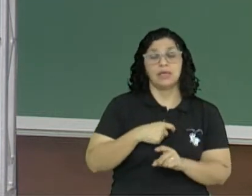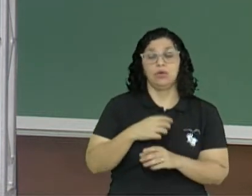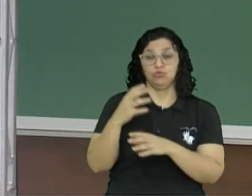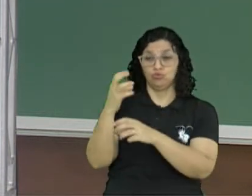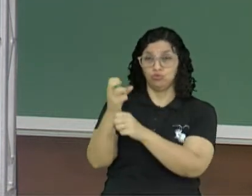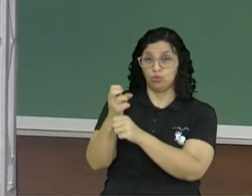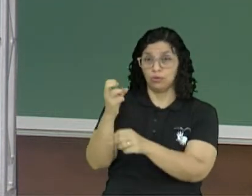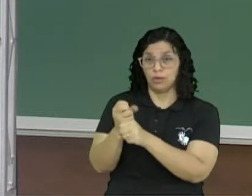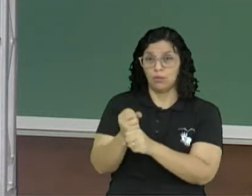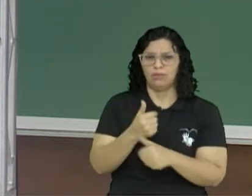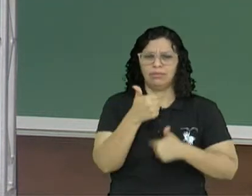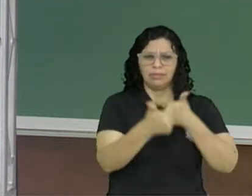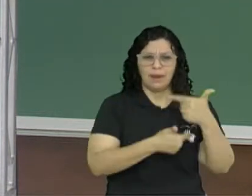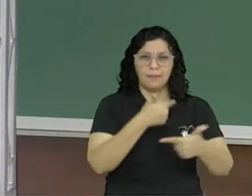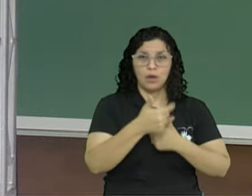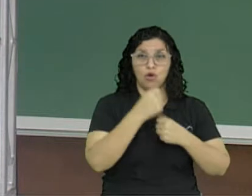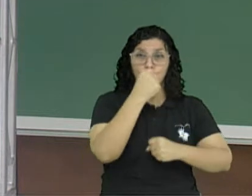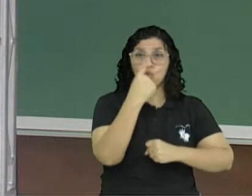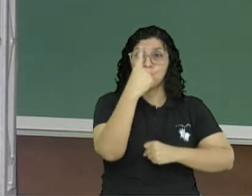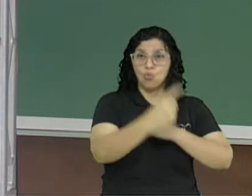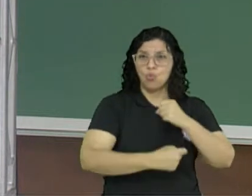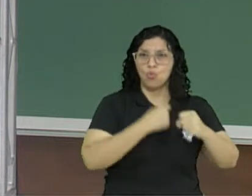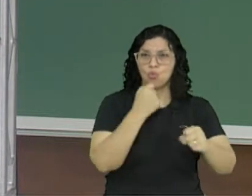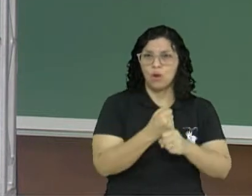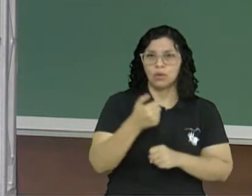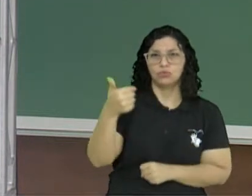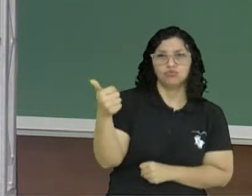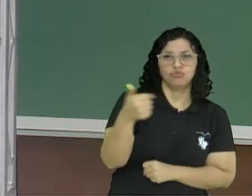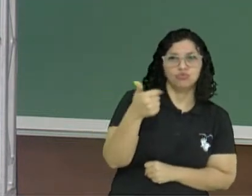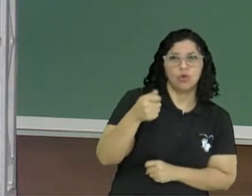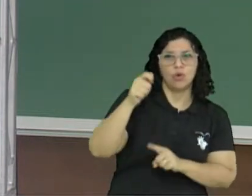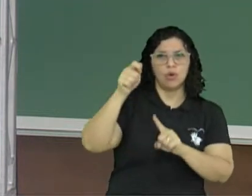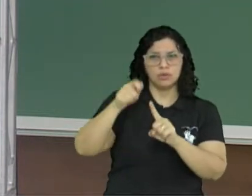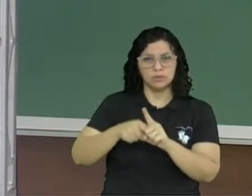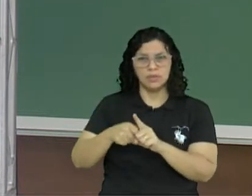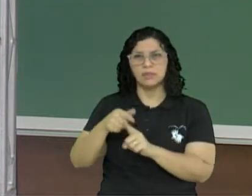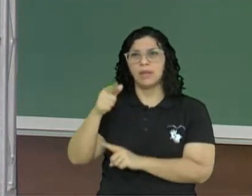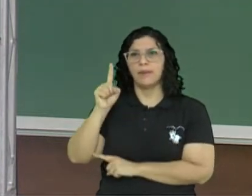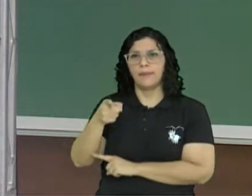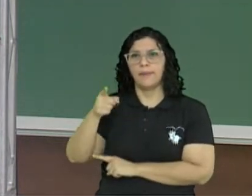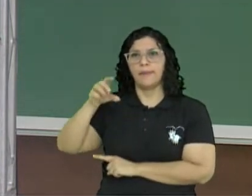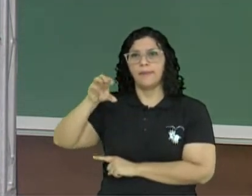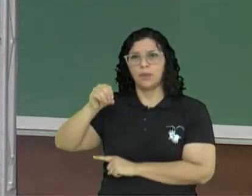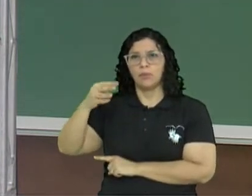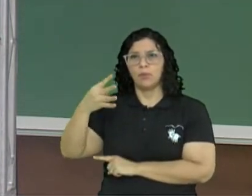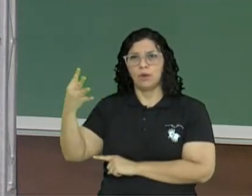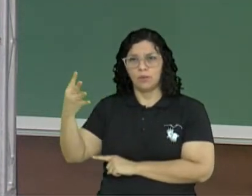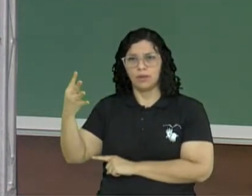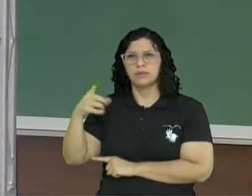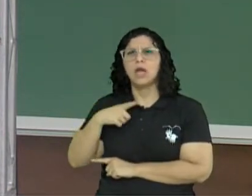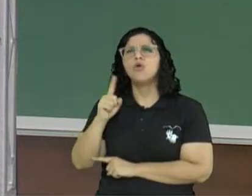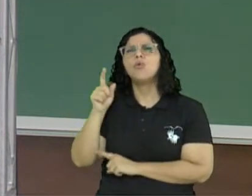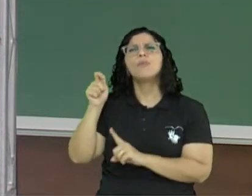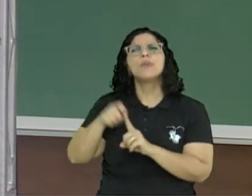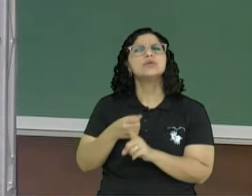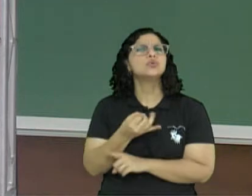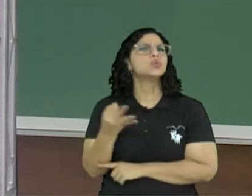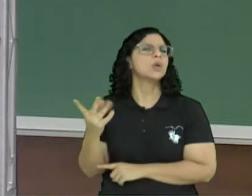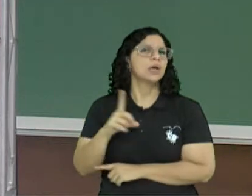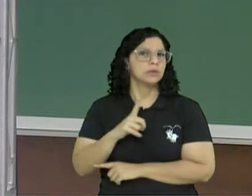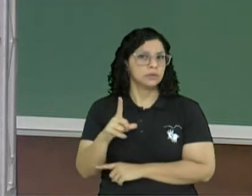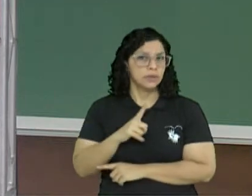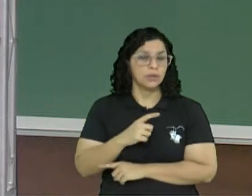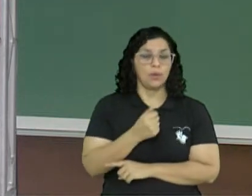receber 1.044. E se ela trabalhasse um mês? Se ela trabalhasse um mês, era só fazer o quê?